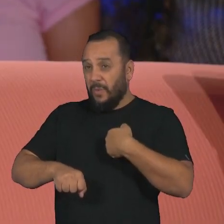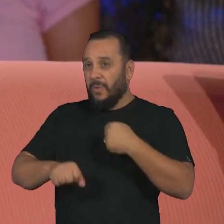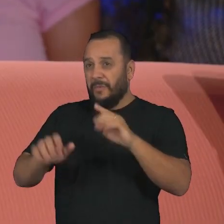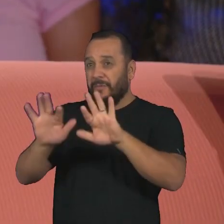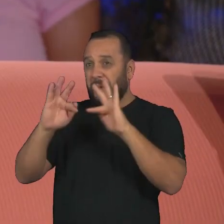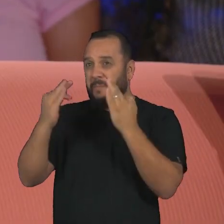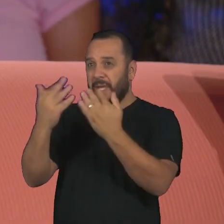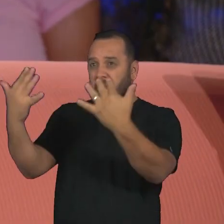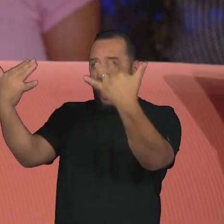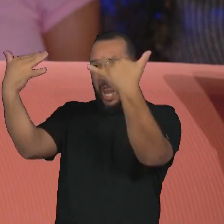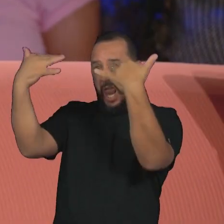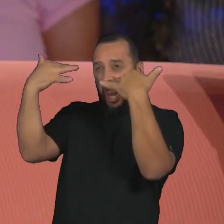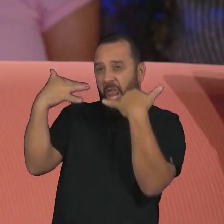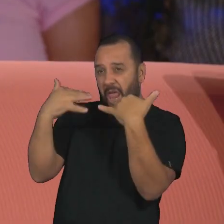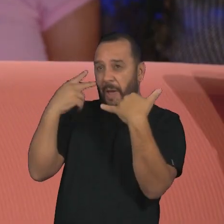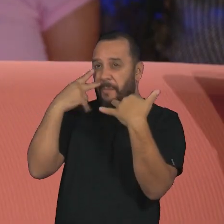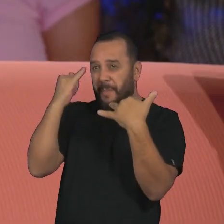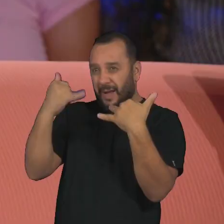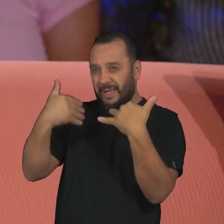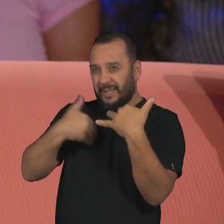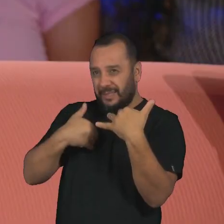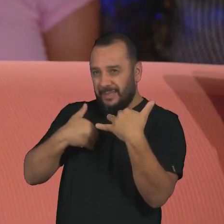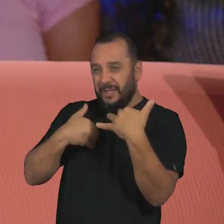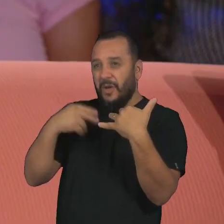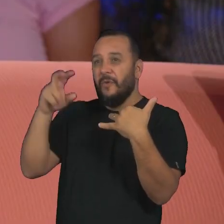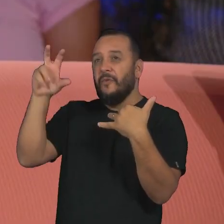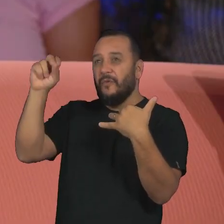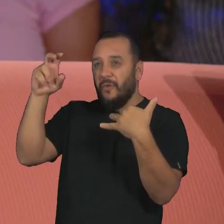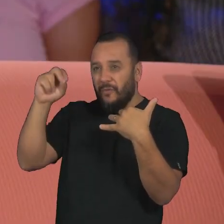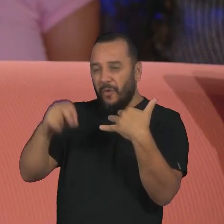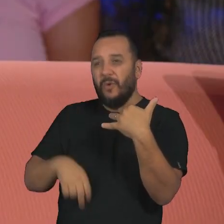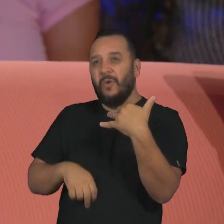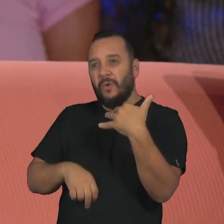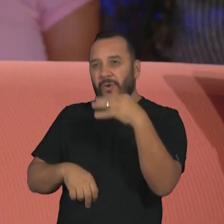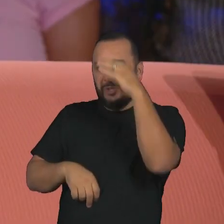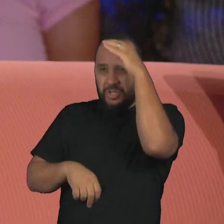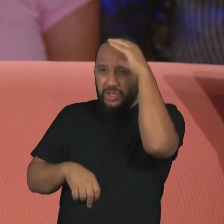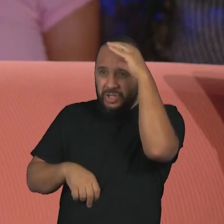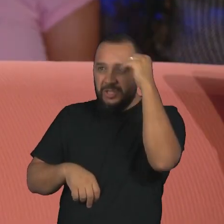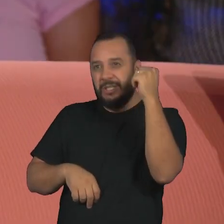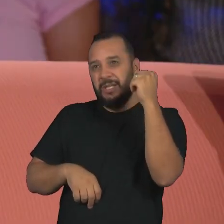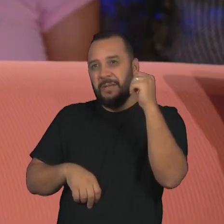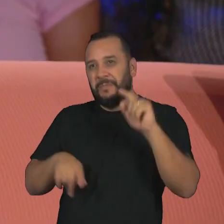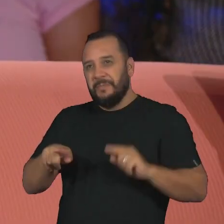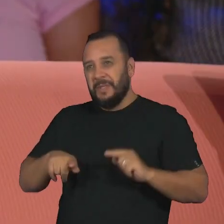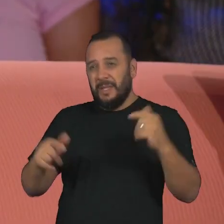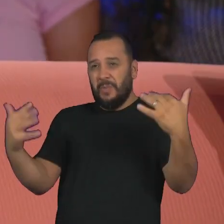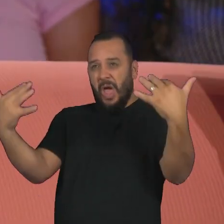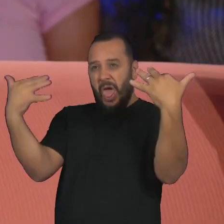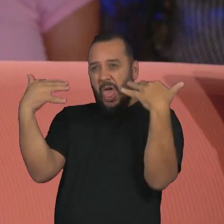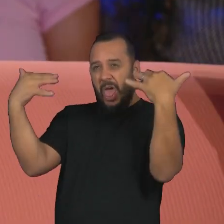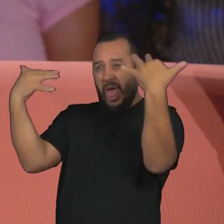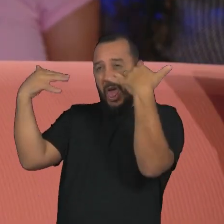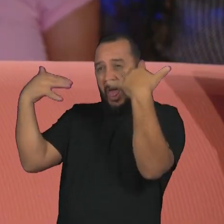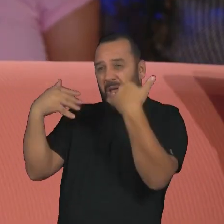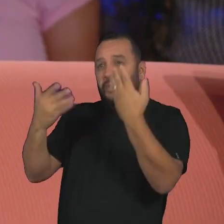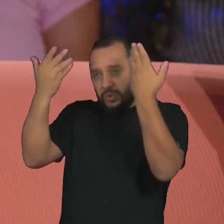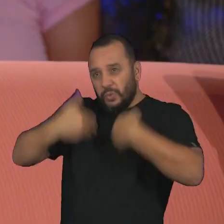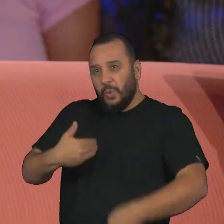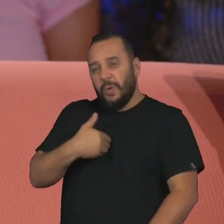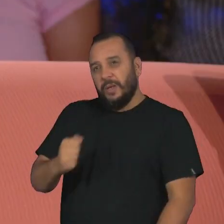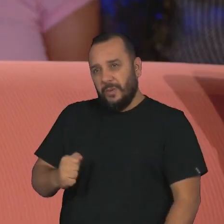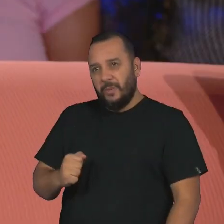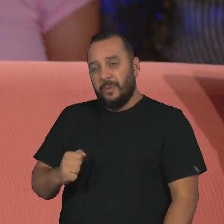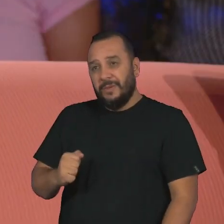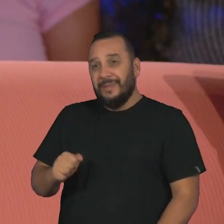mim, os olhos do meu pai, do meu avô, das minhas tias. Eu sou todas as